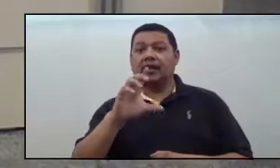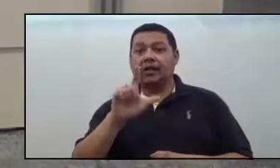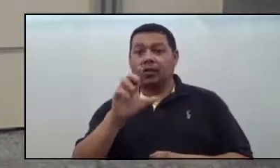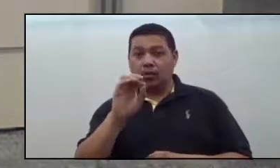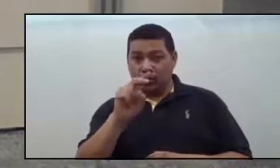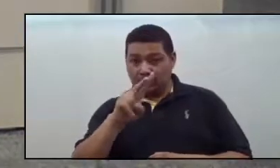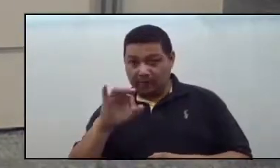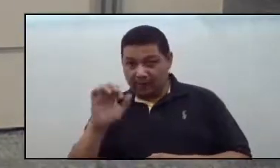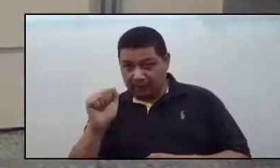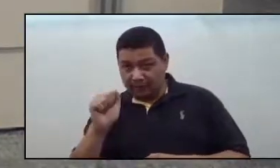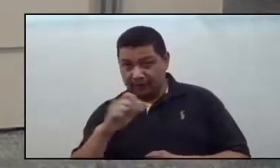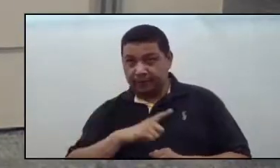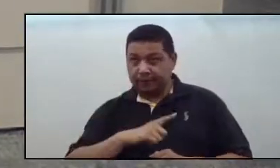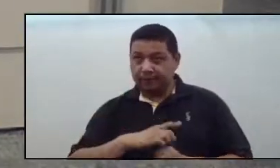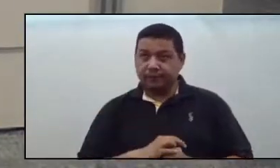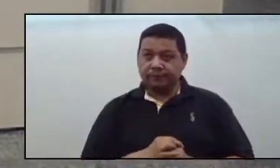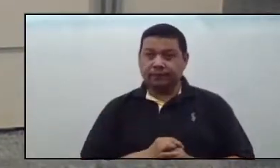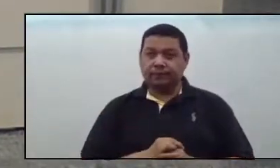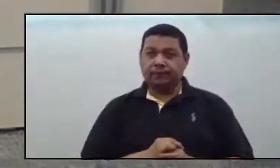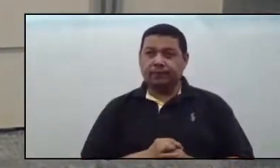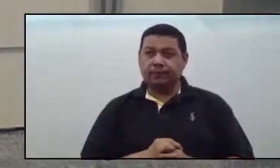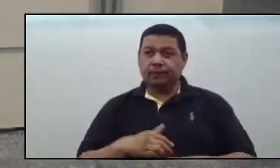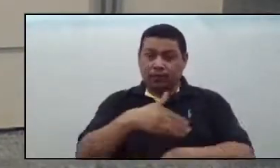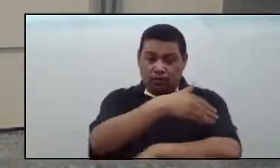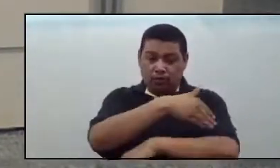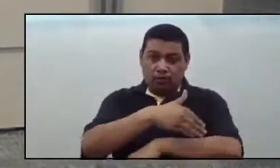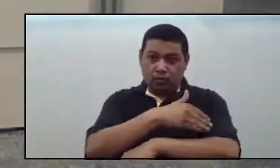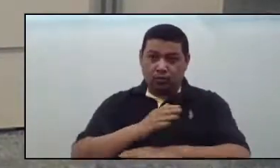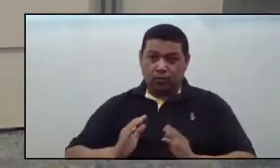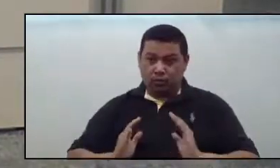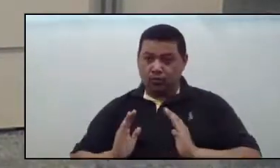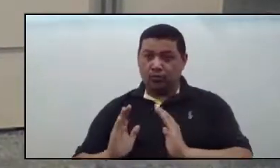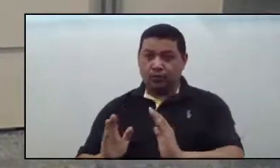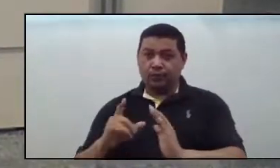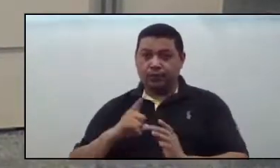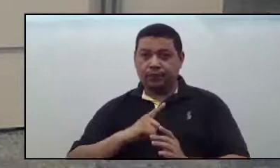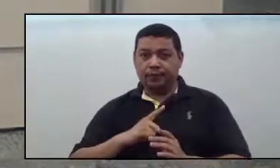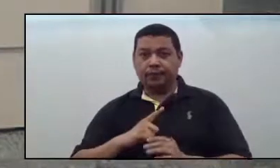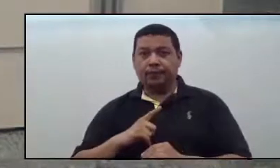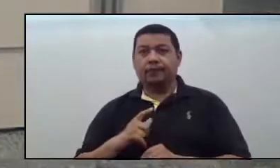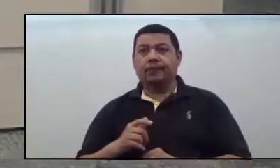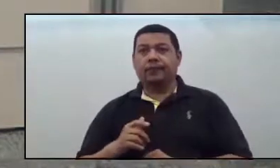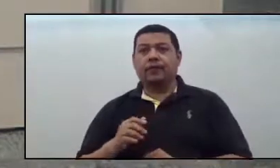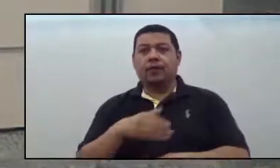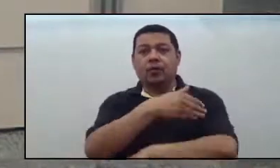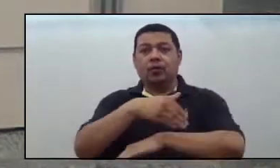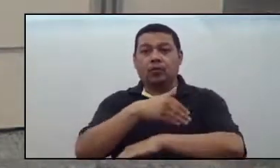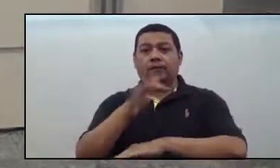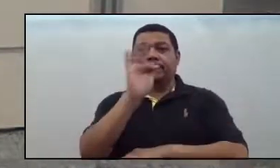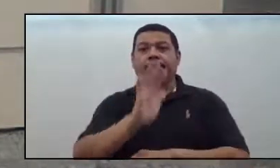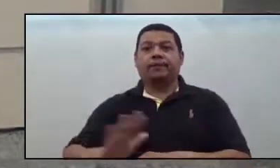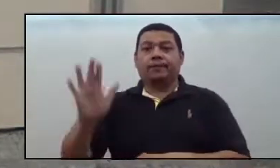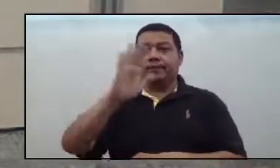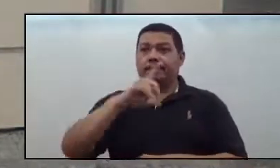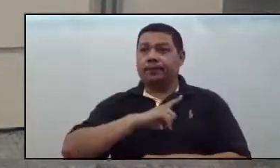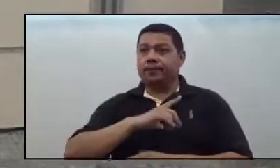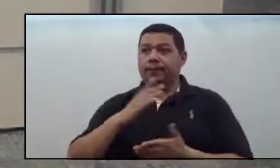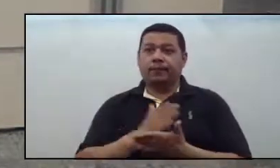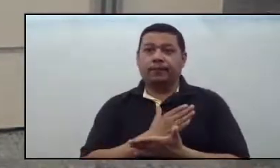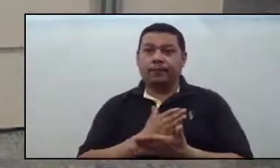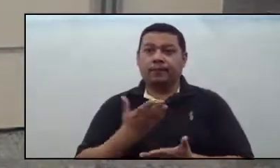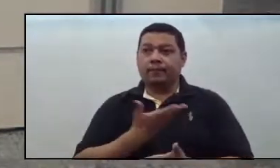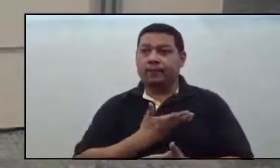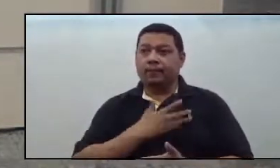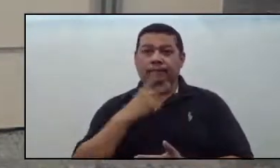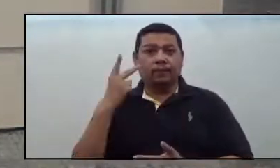à beira de rodovias federais, tendo em vista, se alguns colegas vereadores fazem